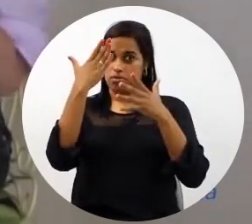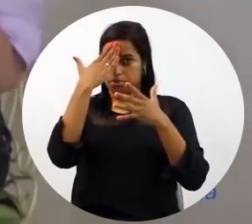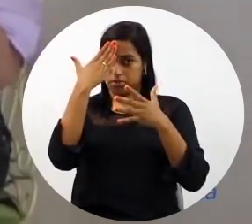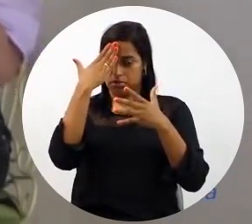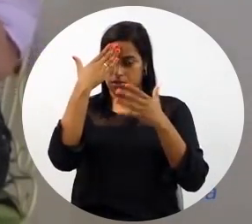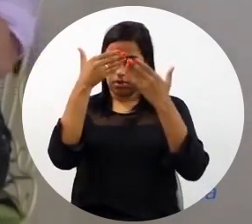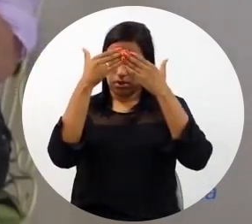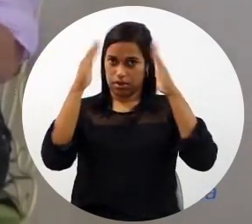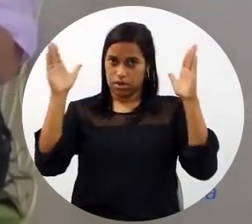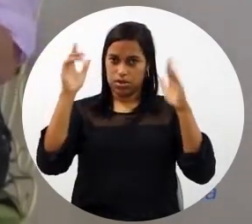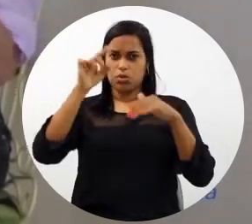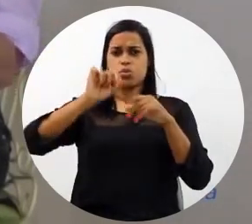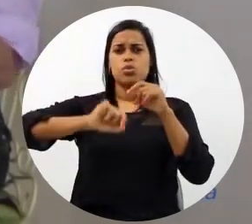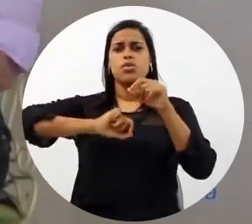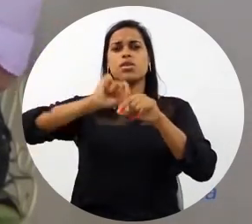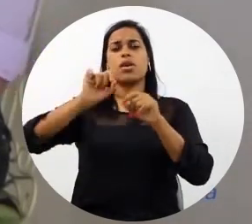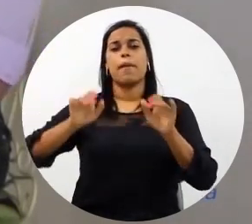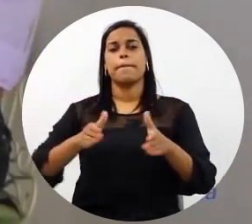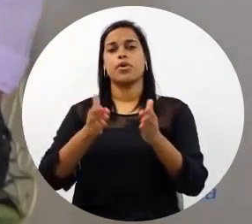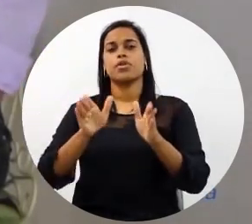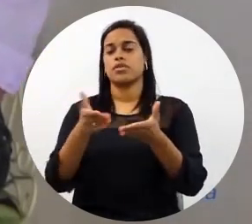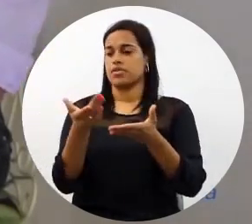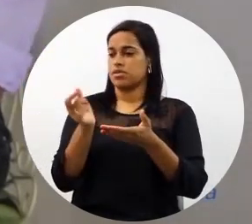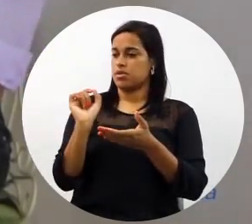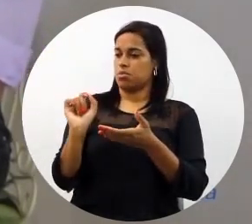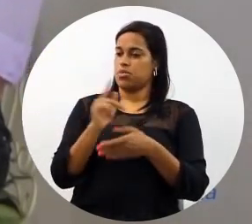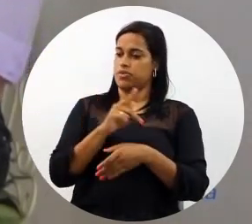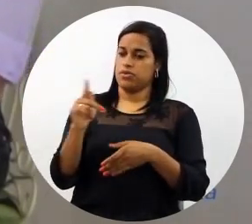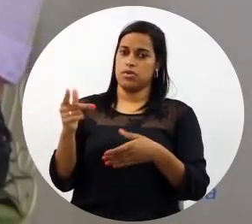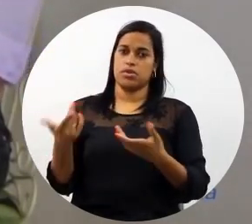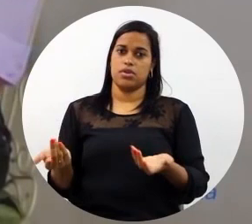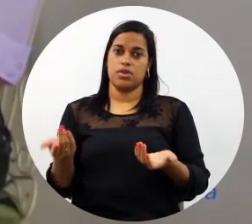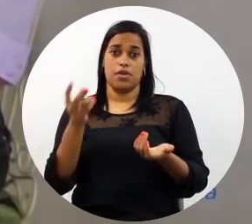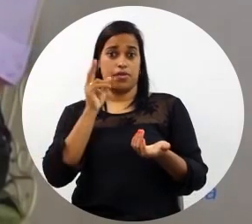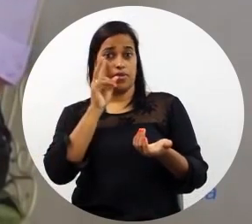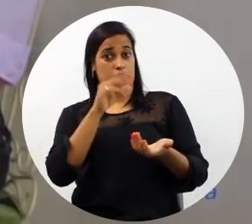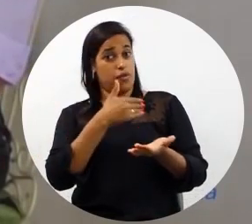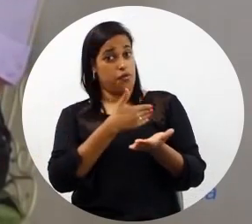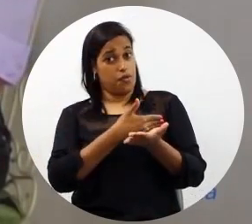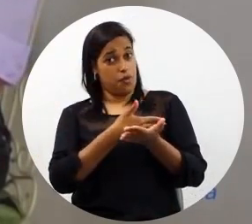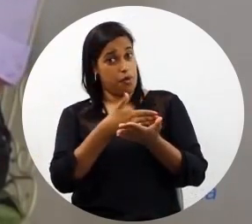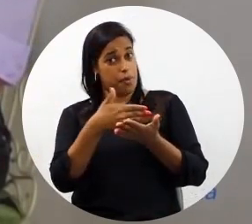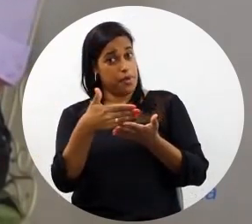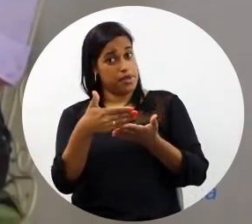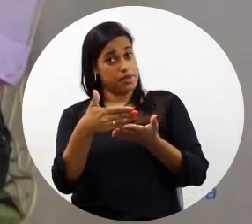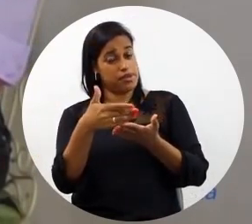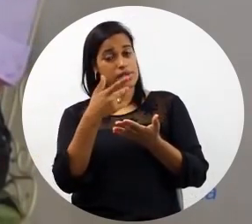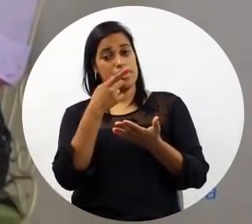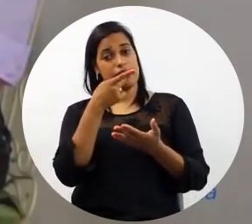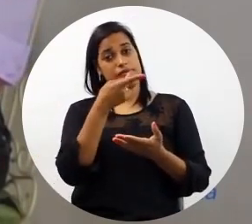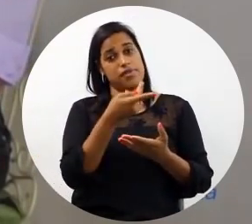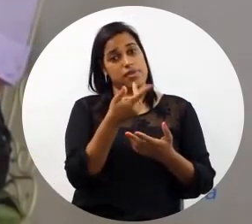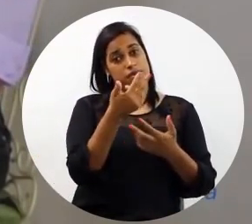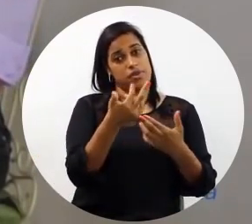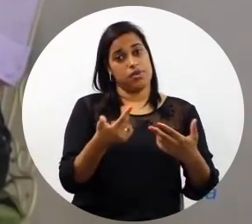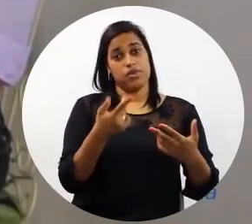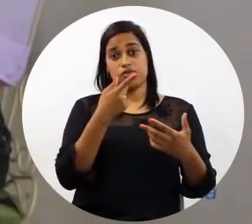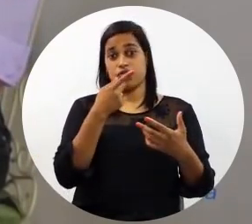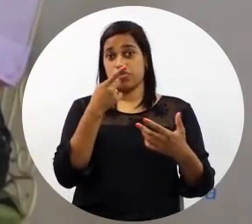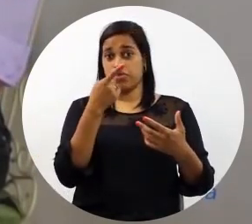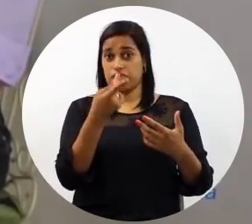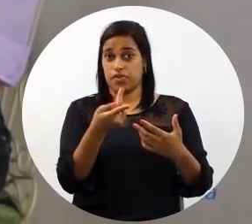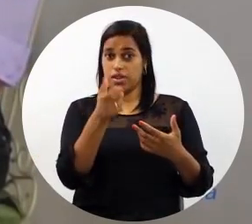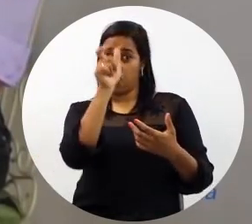eu queria que você dissesse o que seria essa motivação. Olha, Cíntia, eu vou começar te dizendo uma coisa. Quando a gente fala